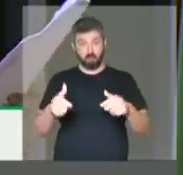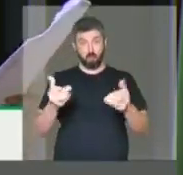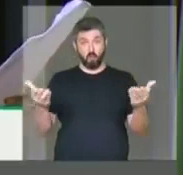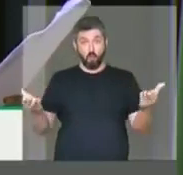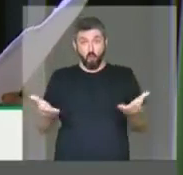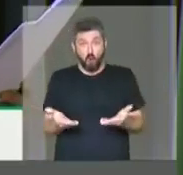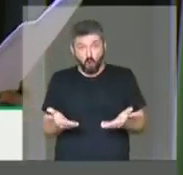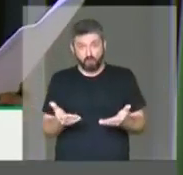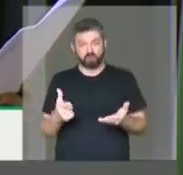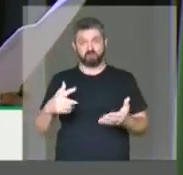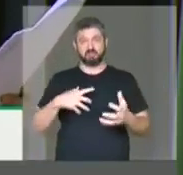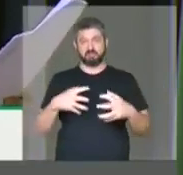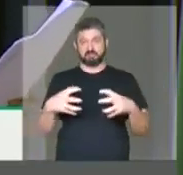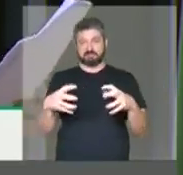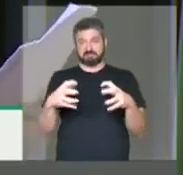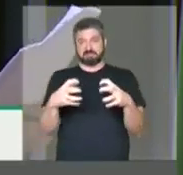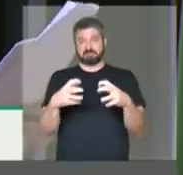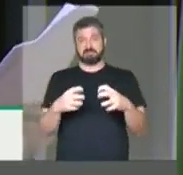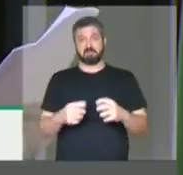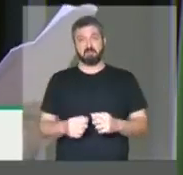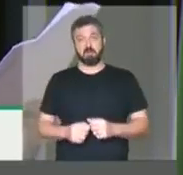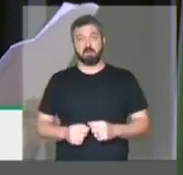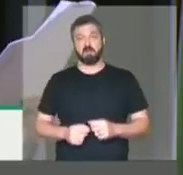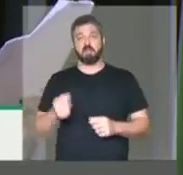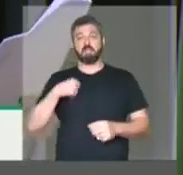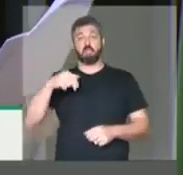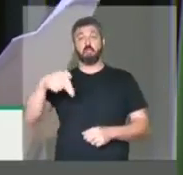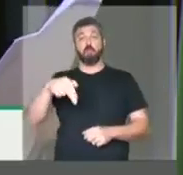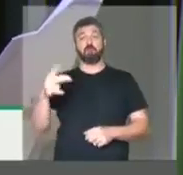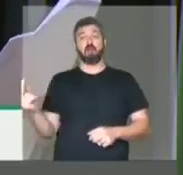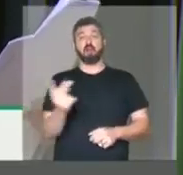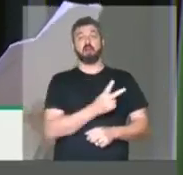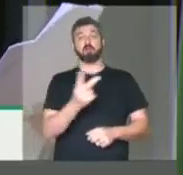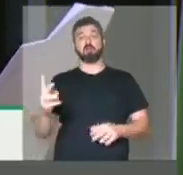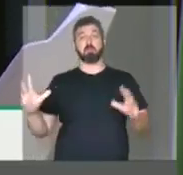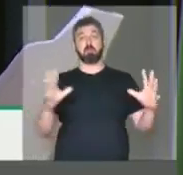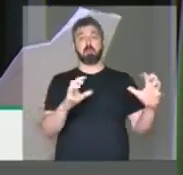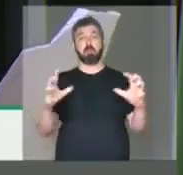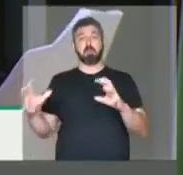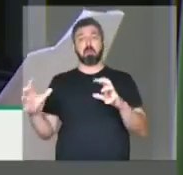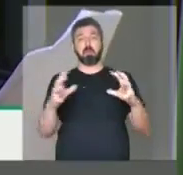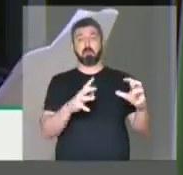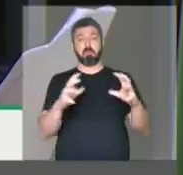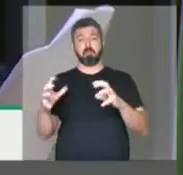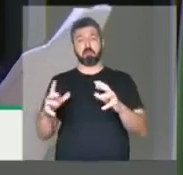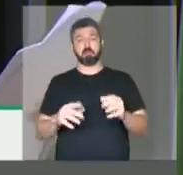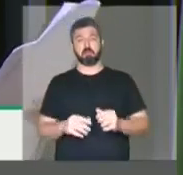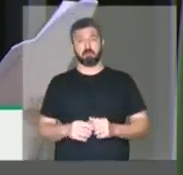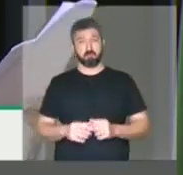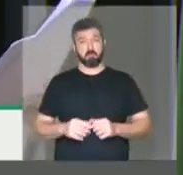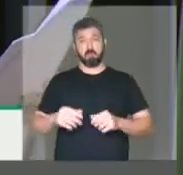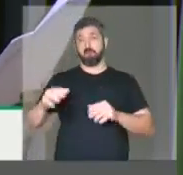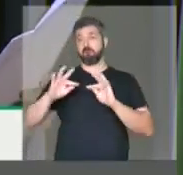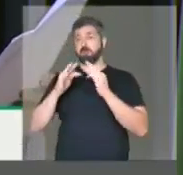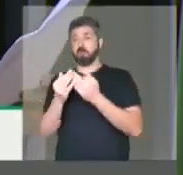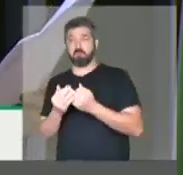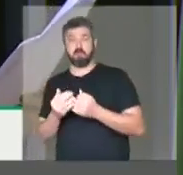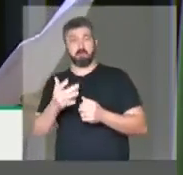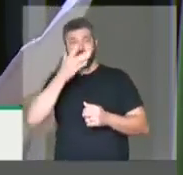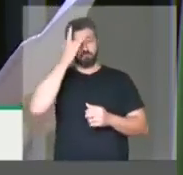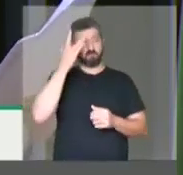se mostra mal-humorado com esta novela entre os dois flancos. Parentes, amigos,